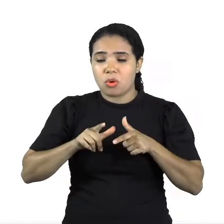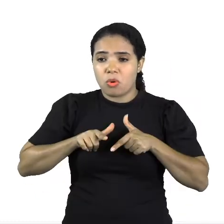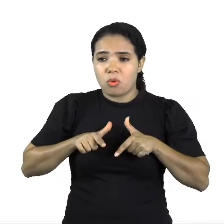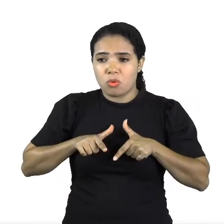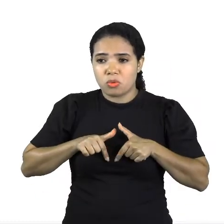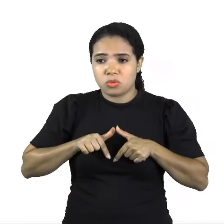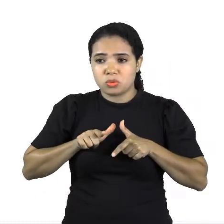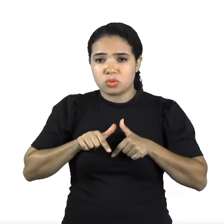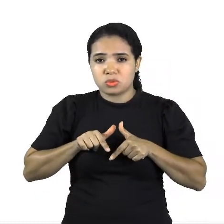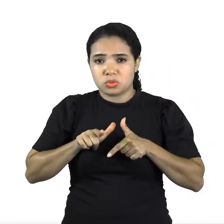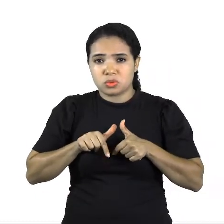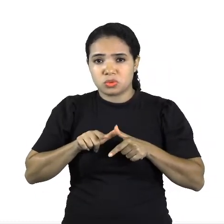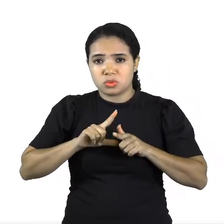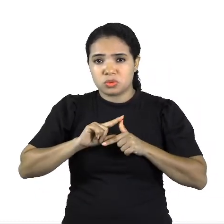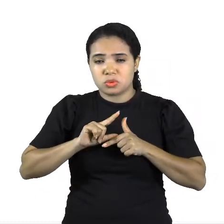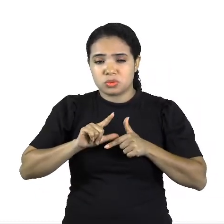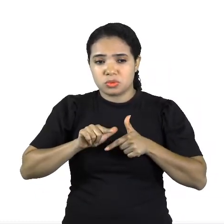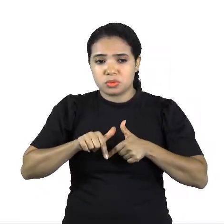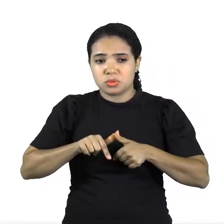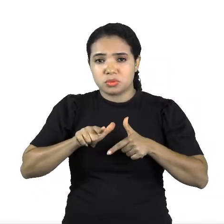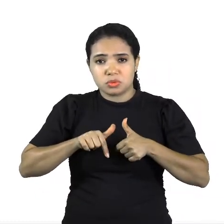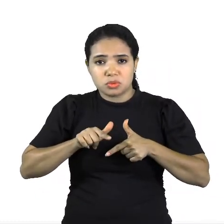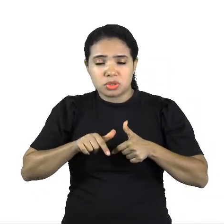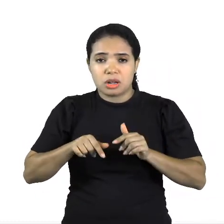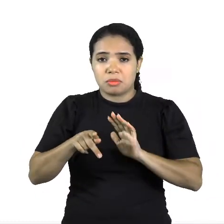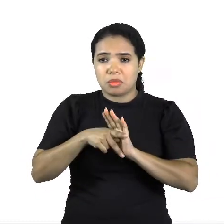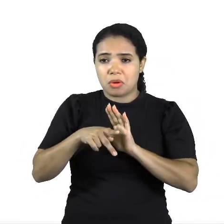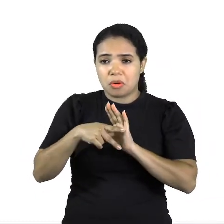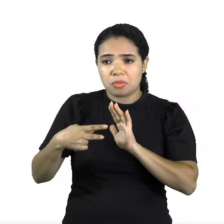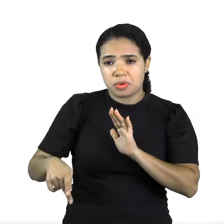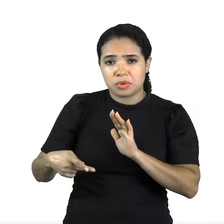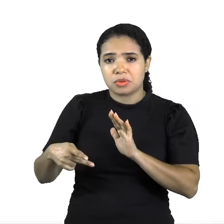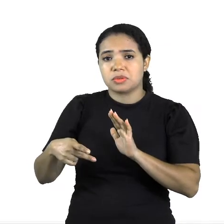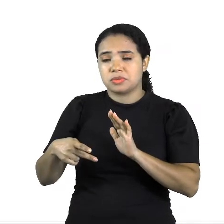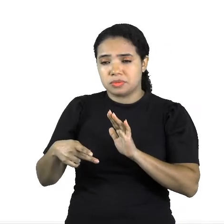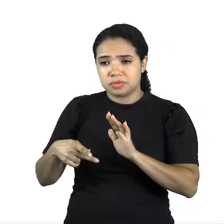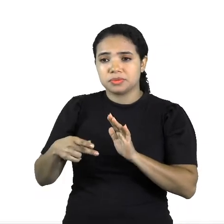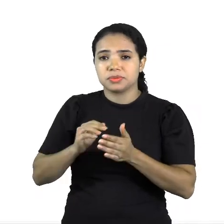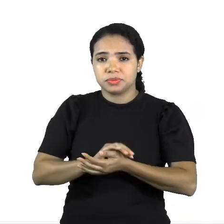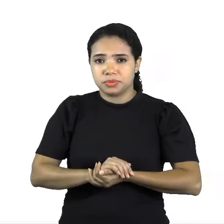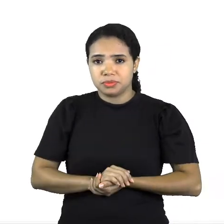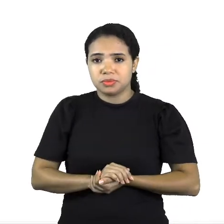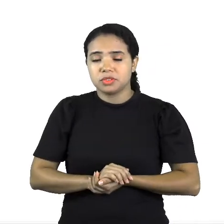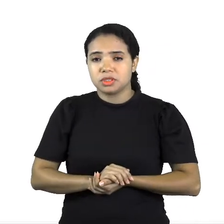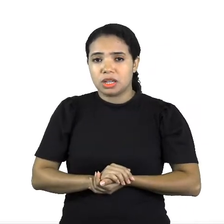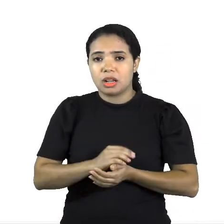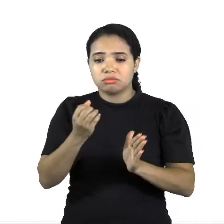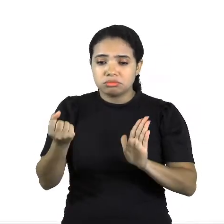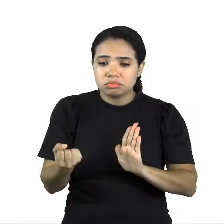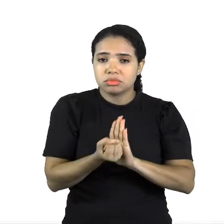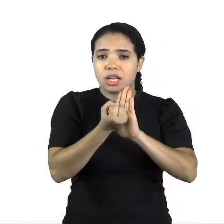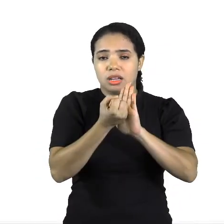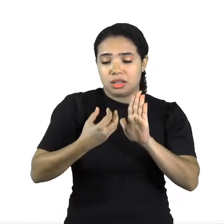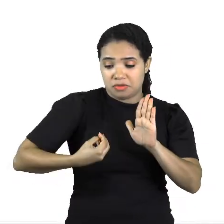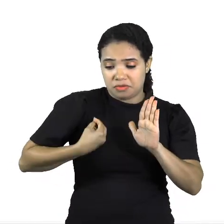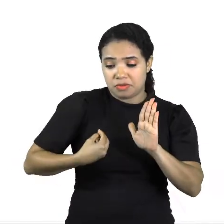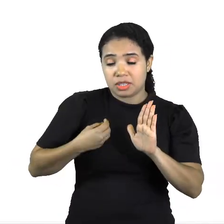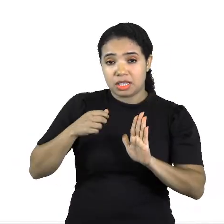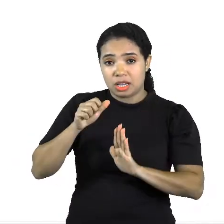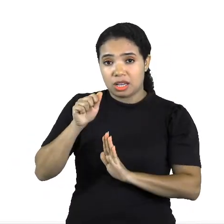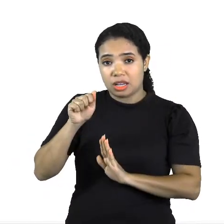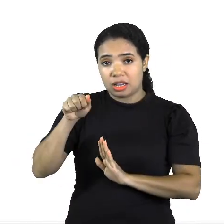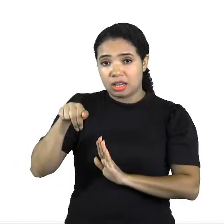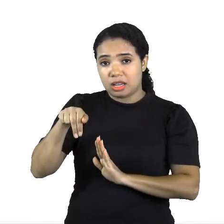Guerra Mundial, né? O Holocausto, a perseguição aos judeus. Então, isso é o que marca a vida de Anne Frank e da